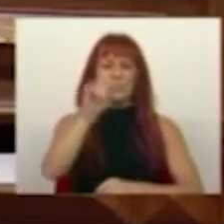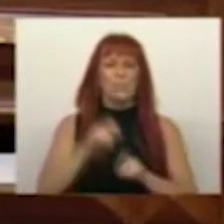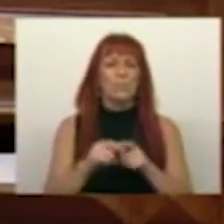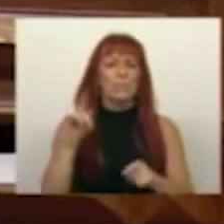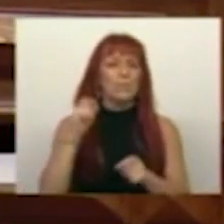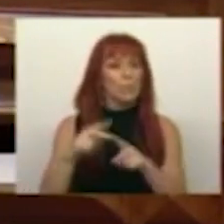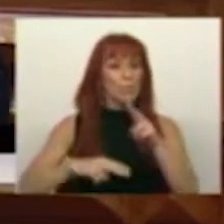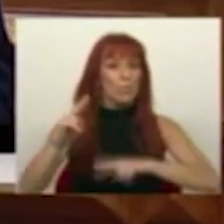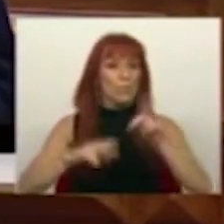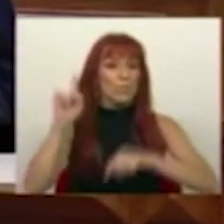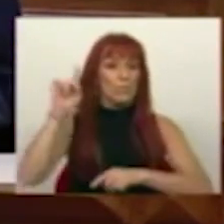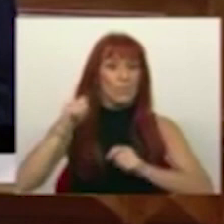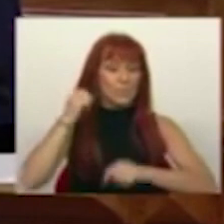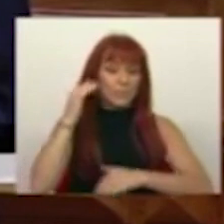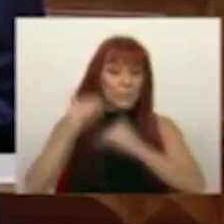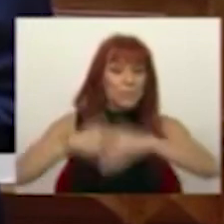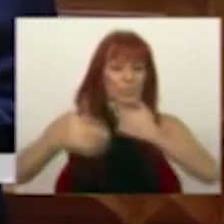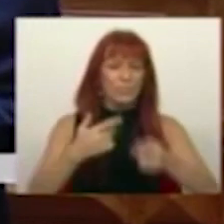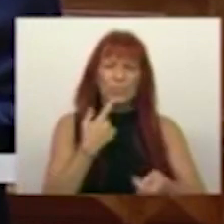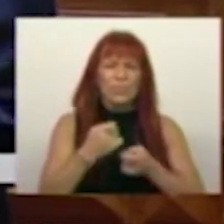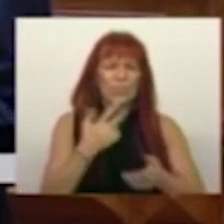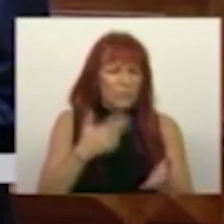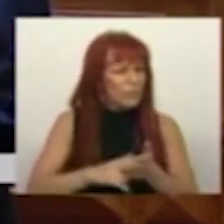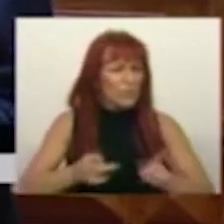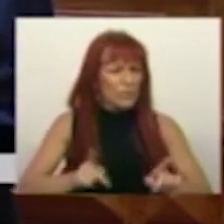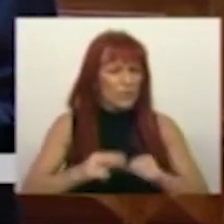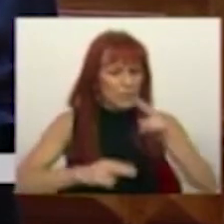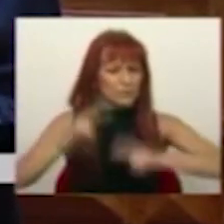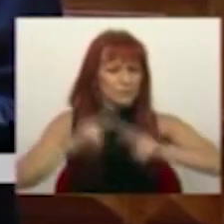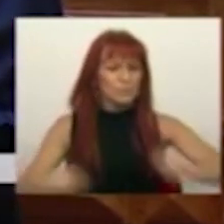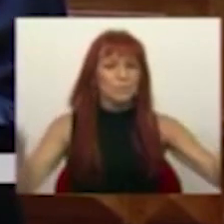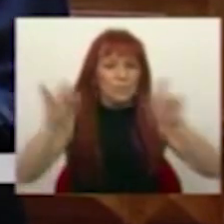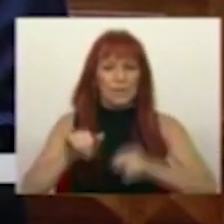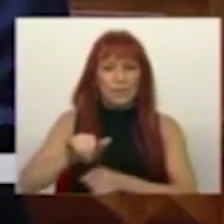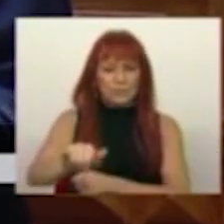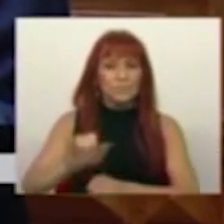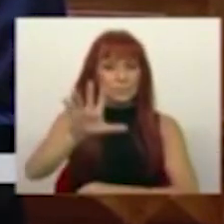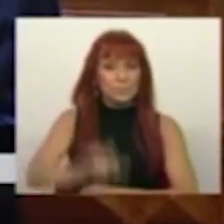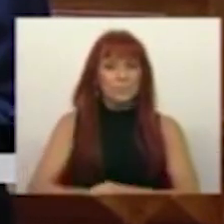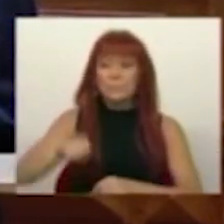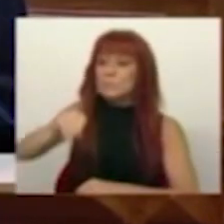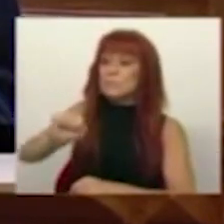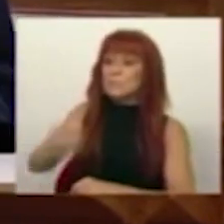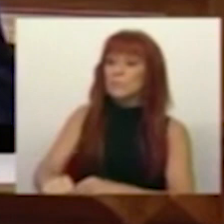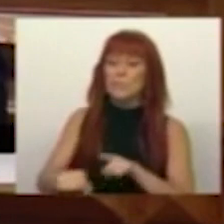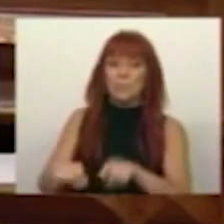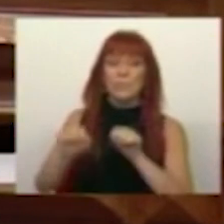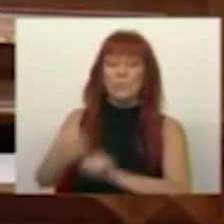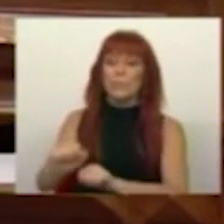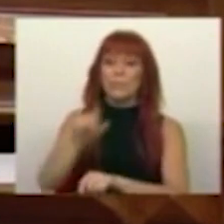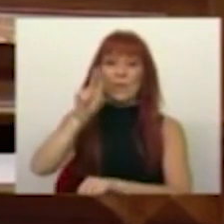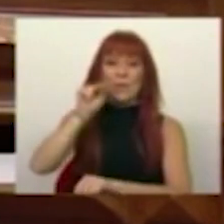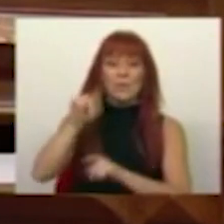curso. Perguntamos. Não é verdade que a construção do novo aeroporto de Lisboa nos terrenos do Campo de Tiro de